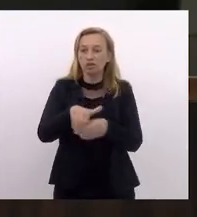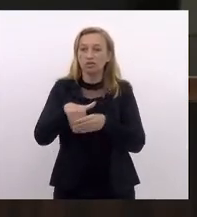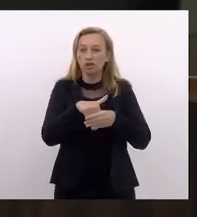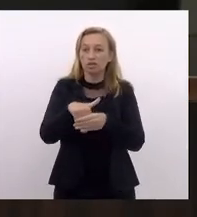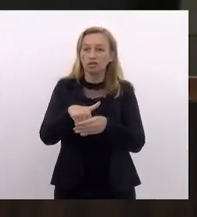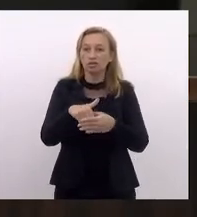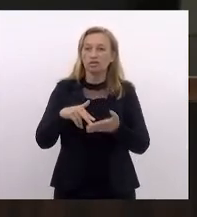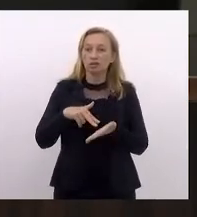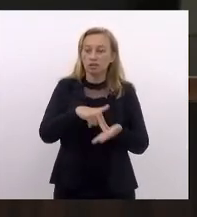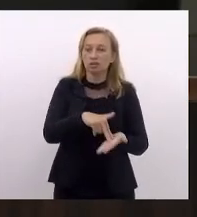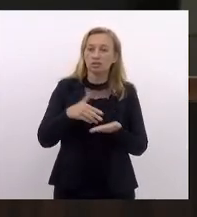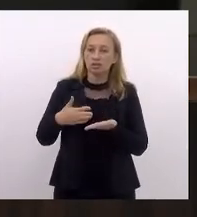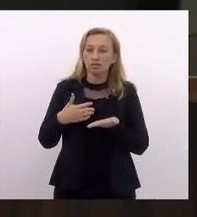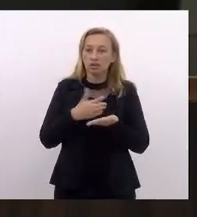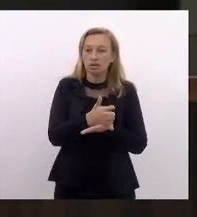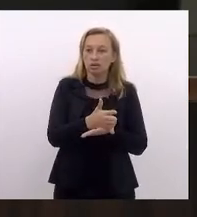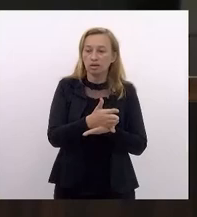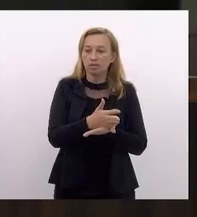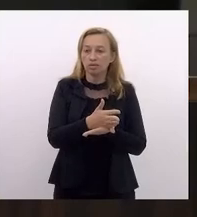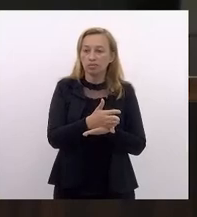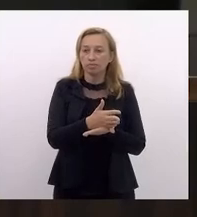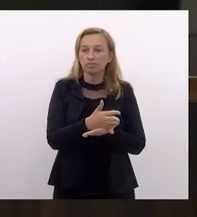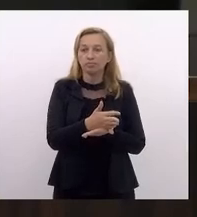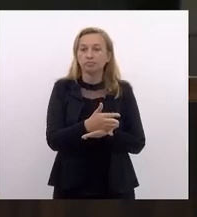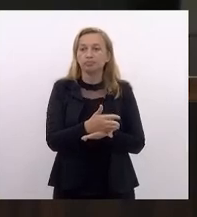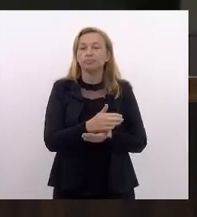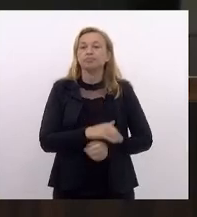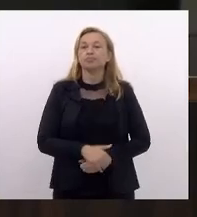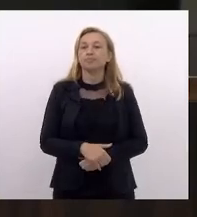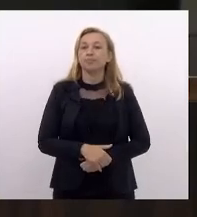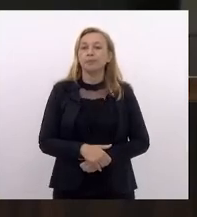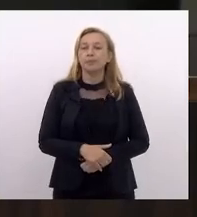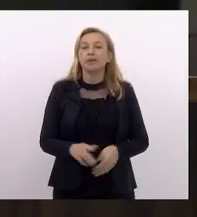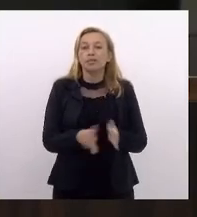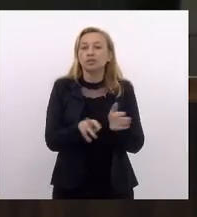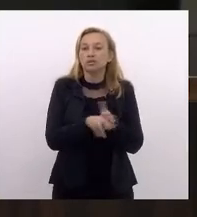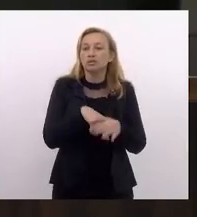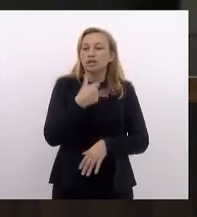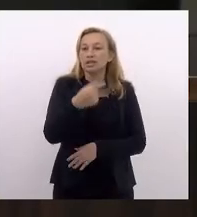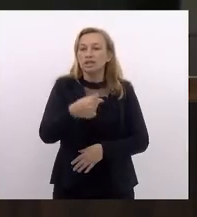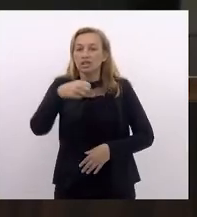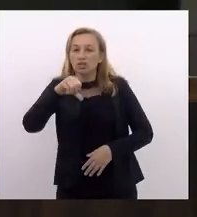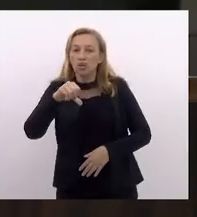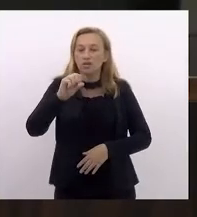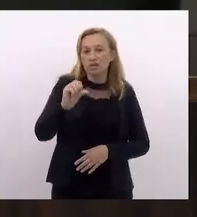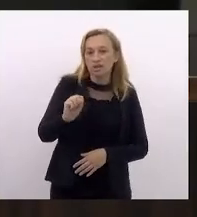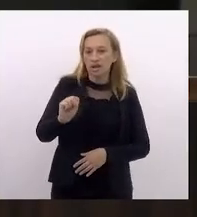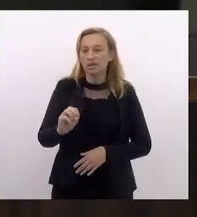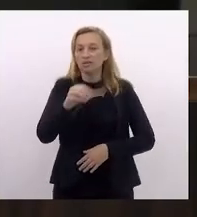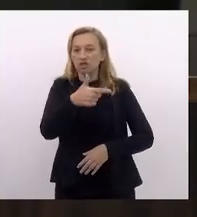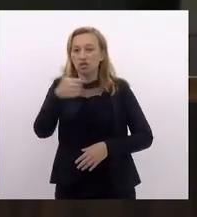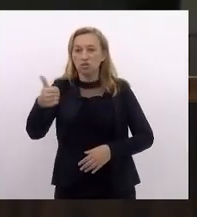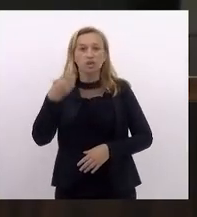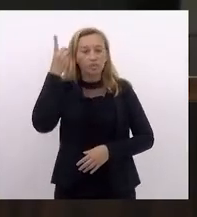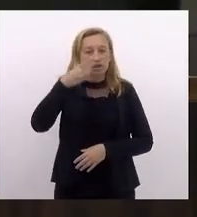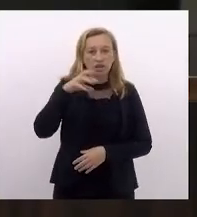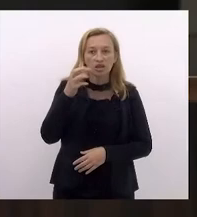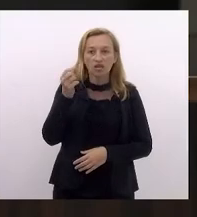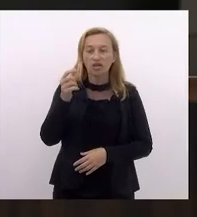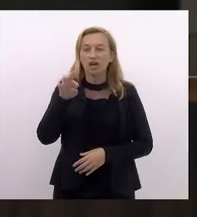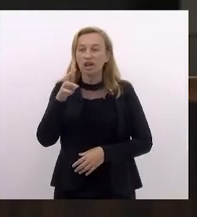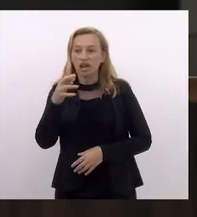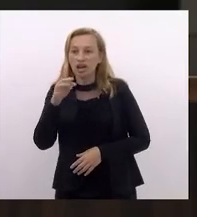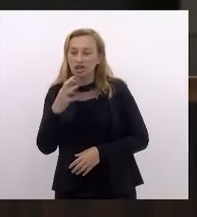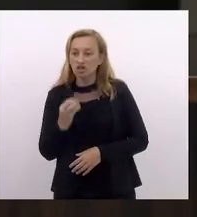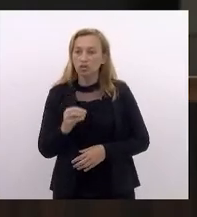e votação seus que aprova o permanecer Cristão aprovado vai à promulgação pode a solução 7902 um autor Deputado Giovani